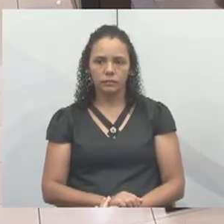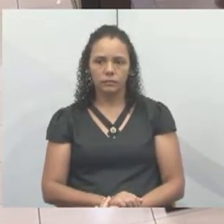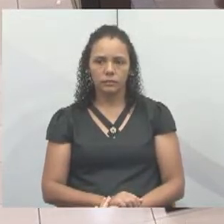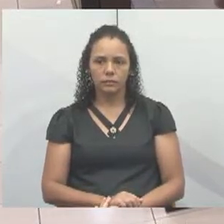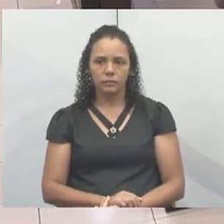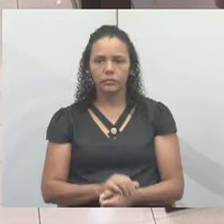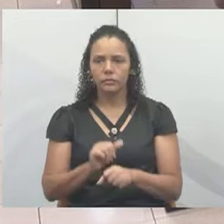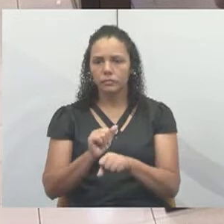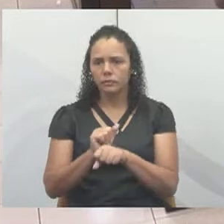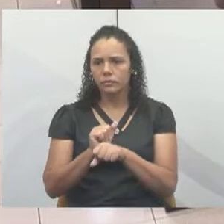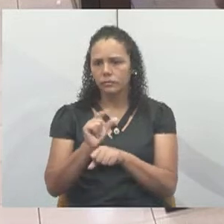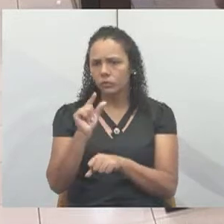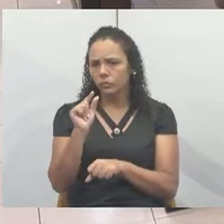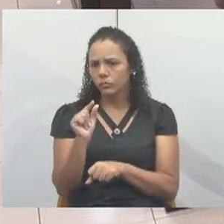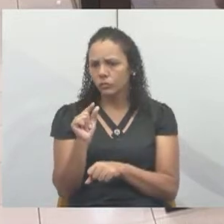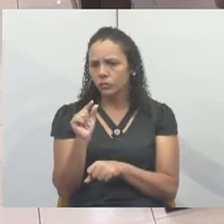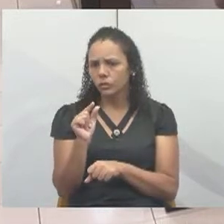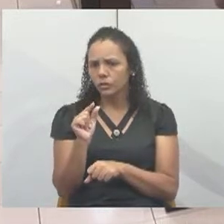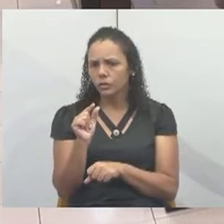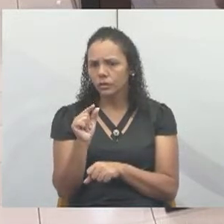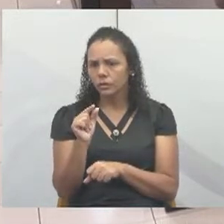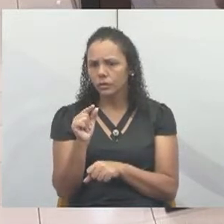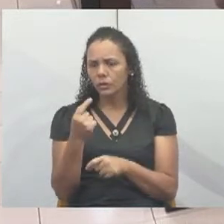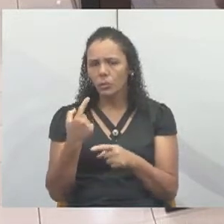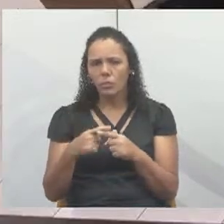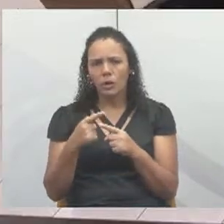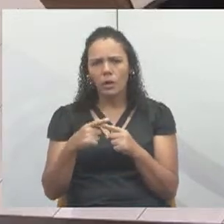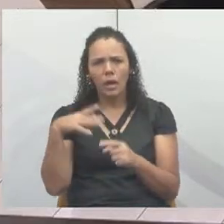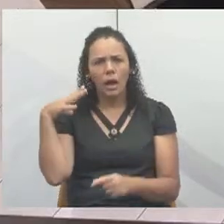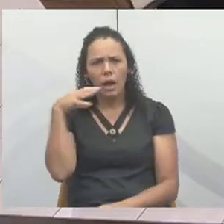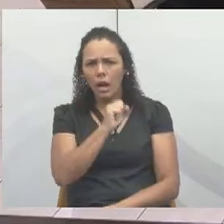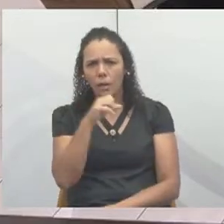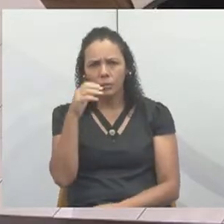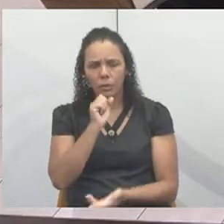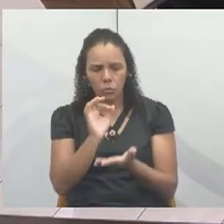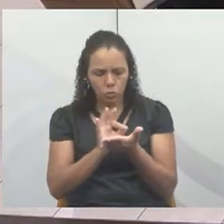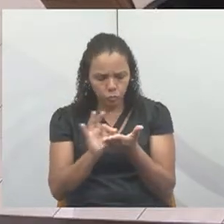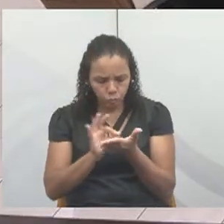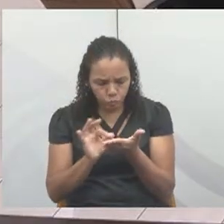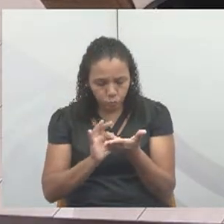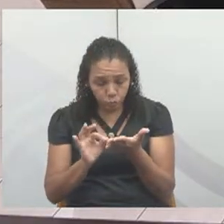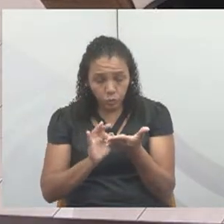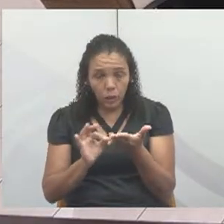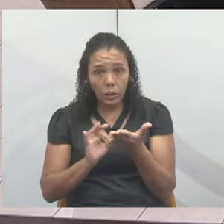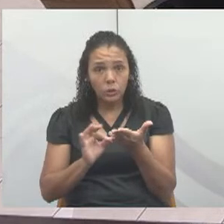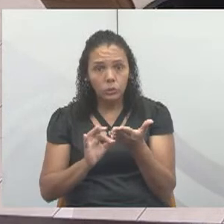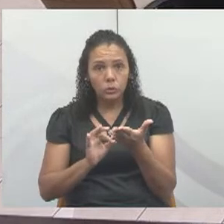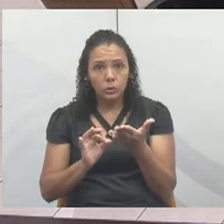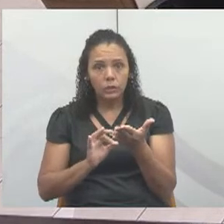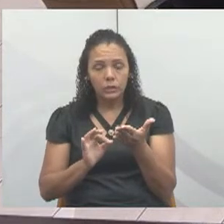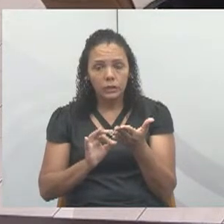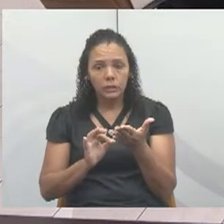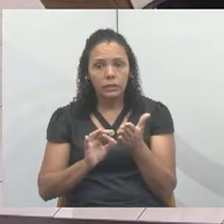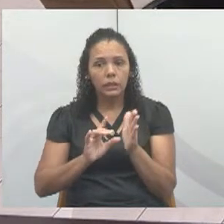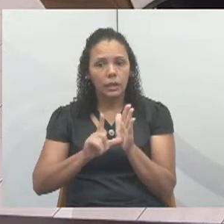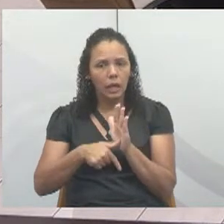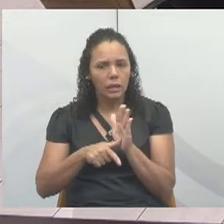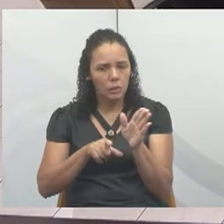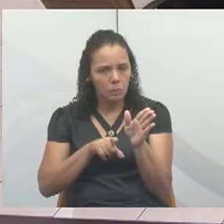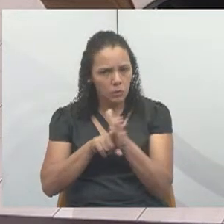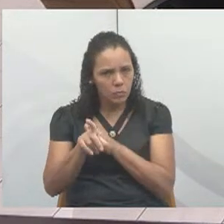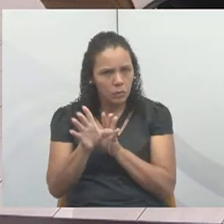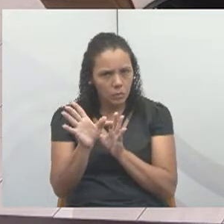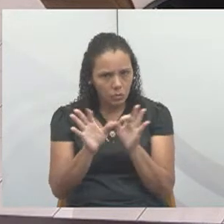Só um momentinho, Edgar, que a gente vai fazer, mas que foi muito rápido, a gente anotei aqui, só estou fazendo rascunho para as perguntas, foi